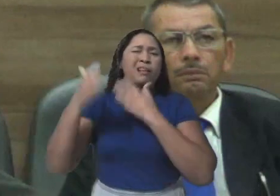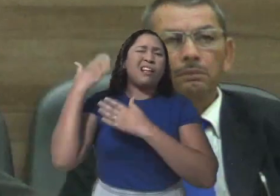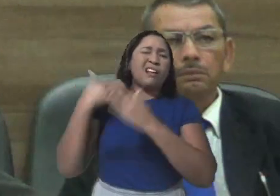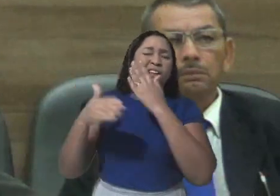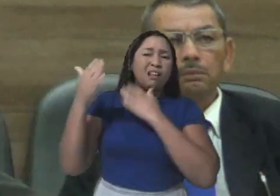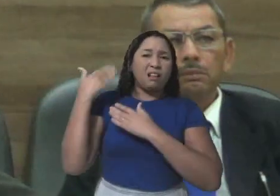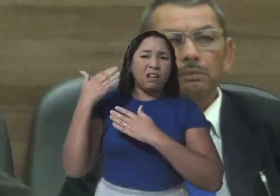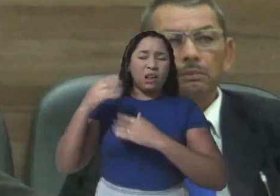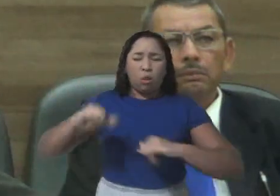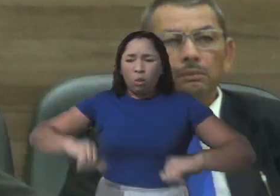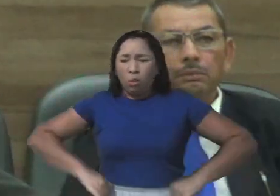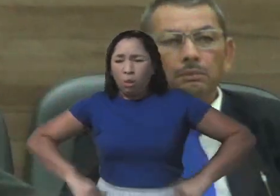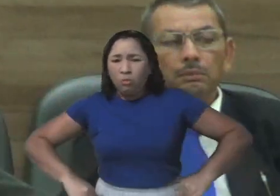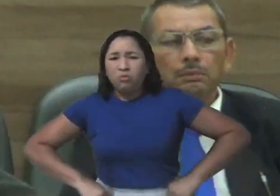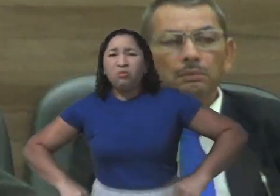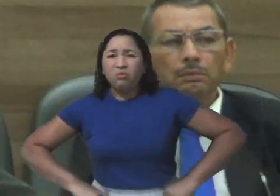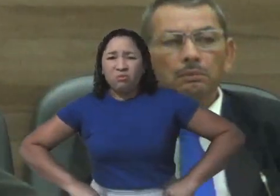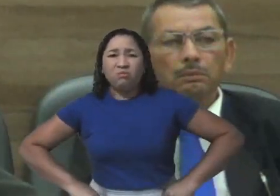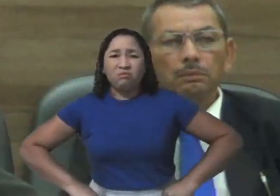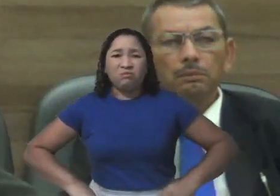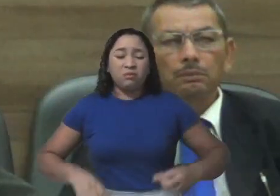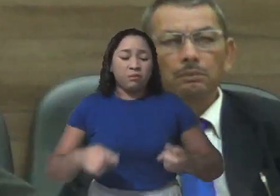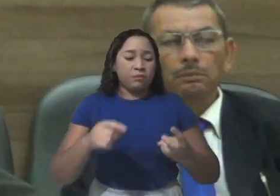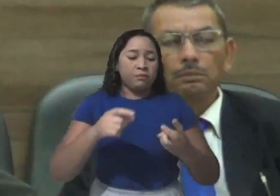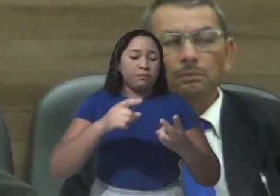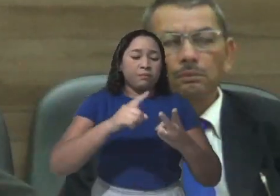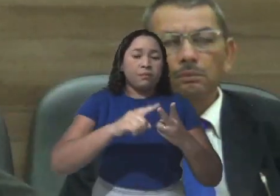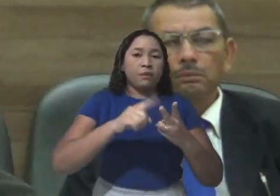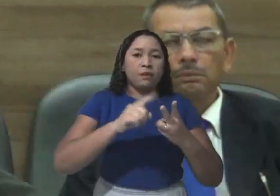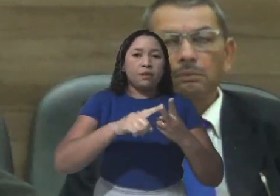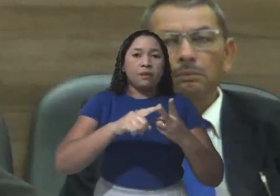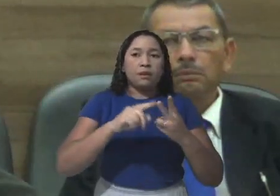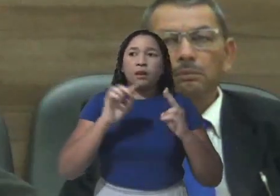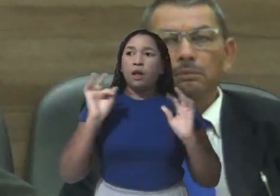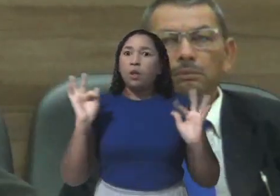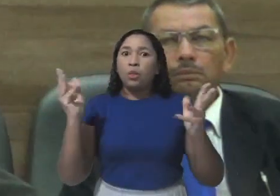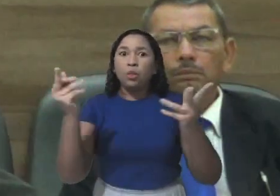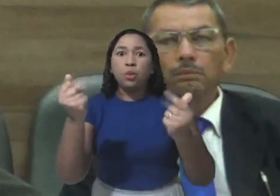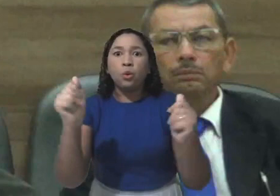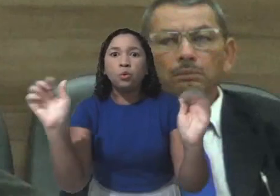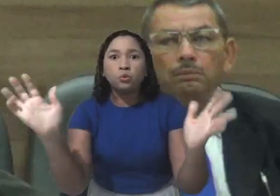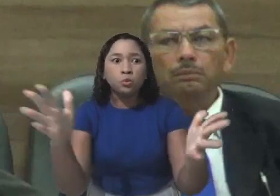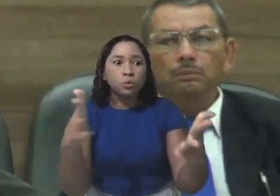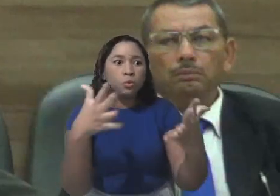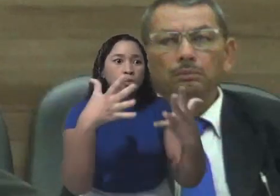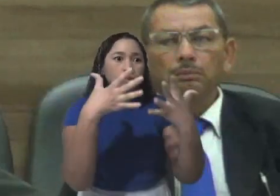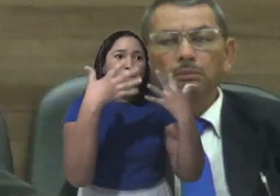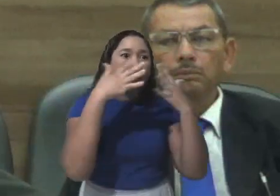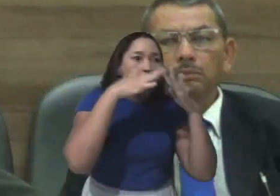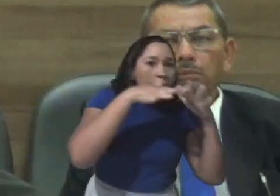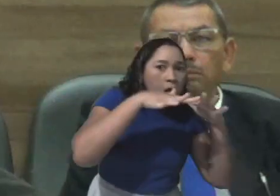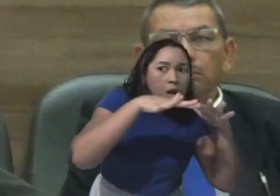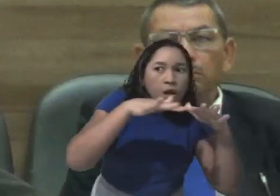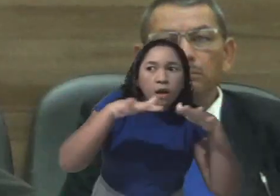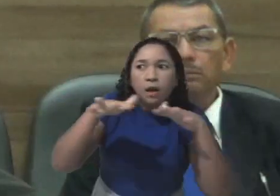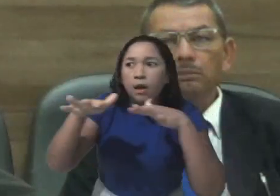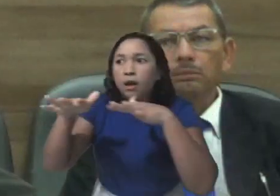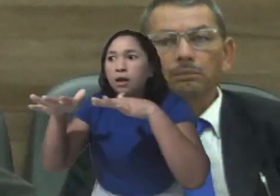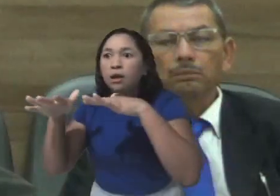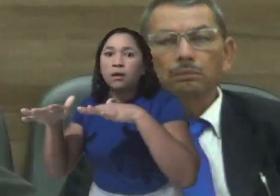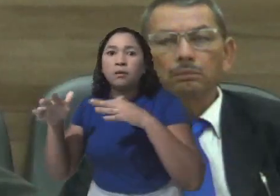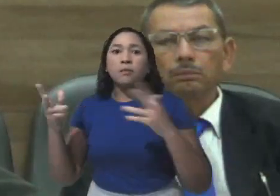grande tribulação. A segunda, visível e corporal, com a sua